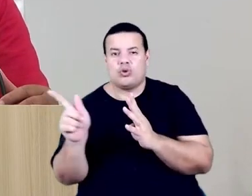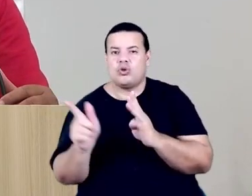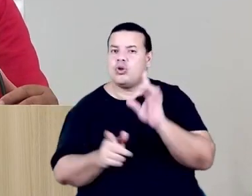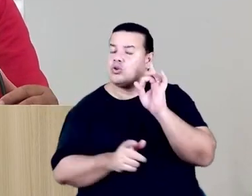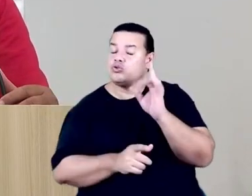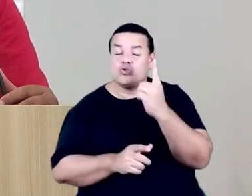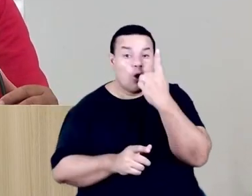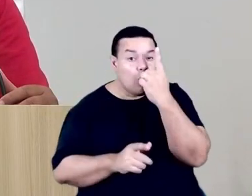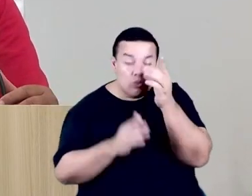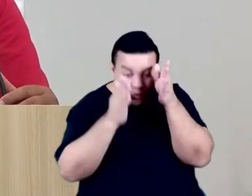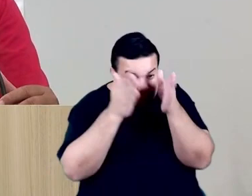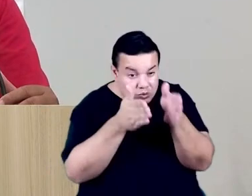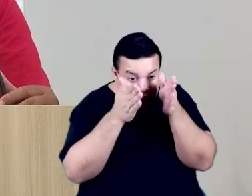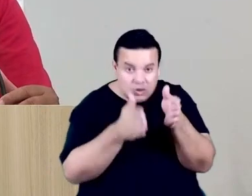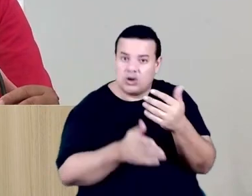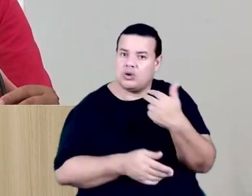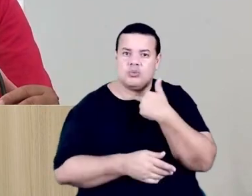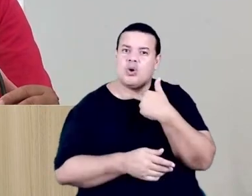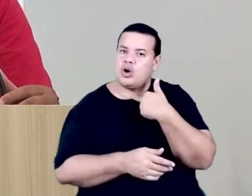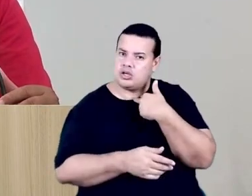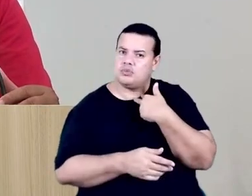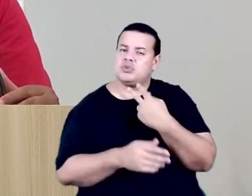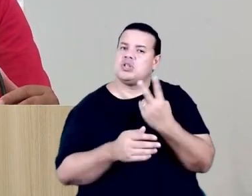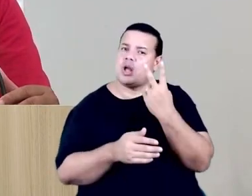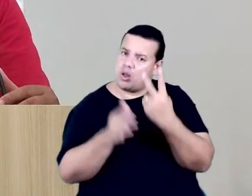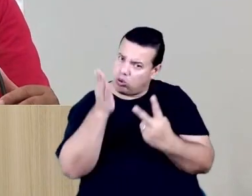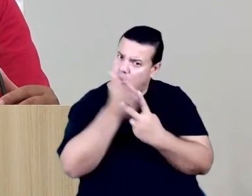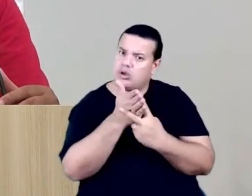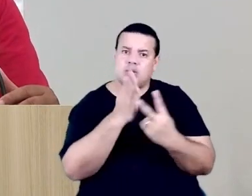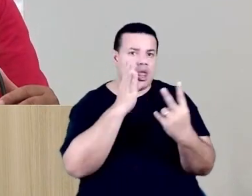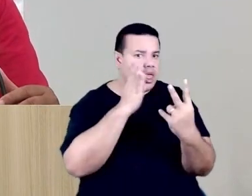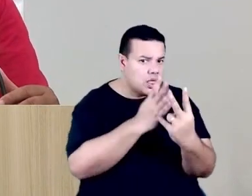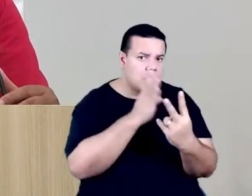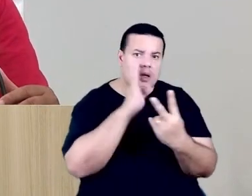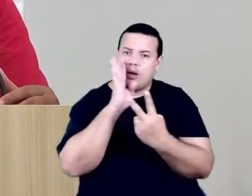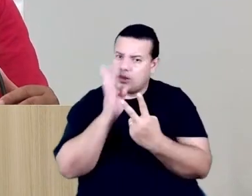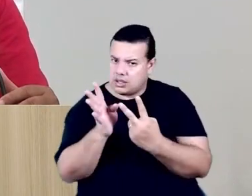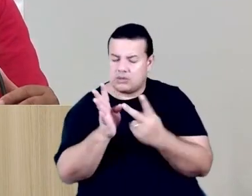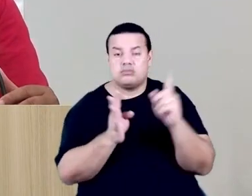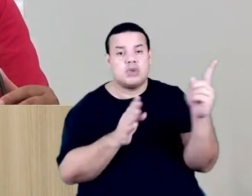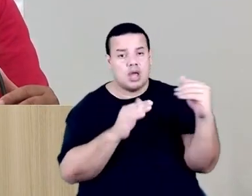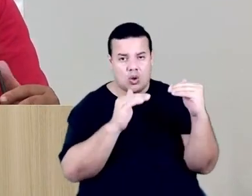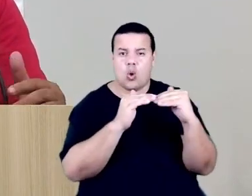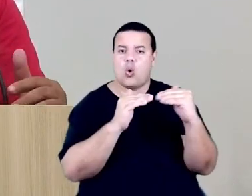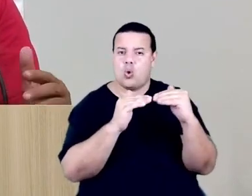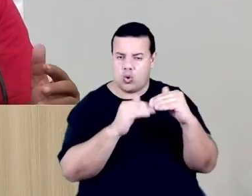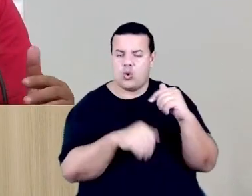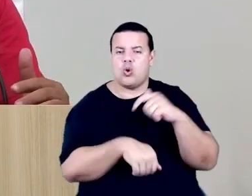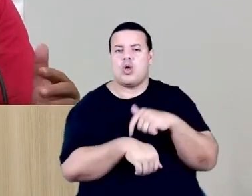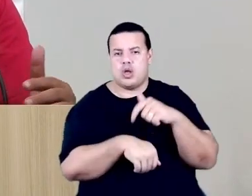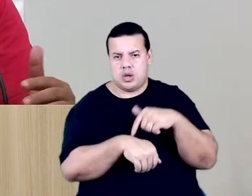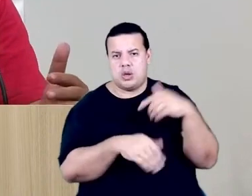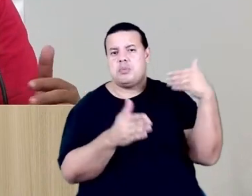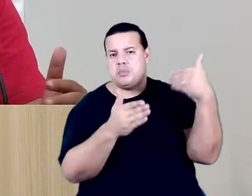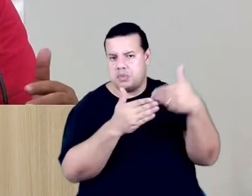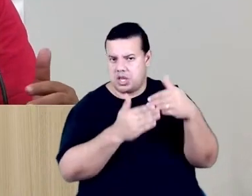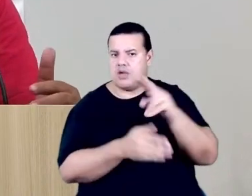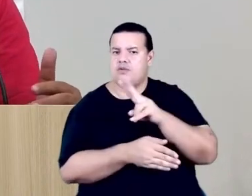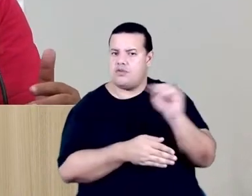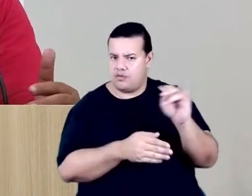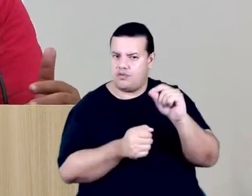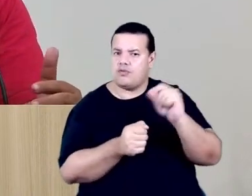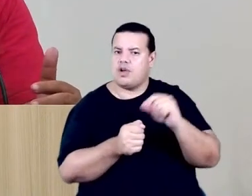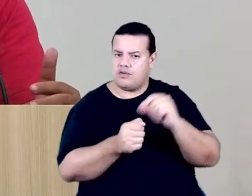só e houve uma concordância das autoridades em breve eles estão fazendo um estão fazendo